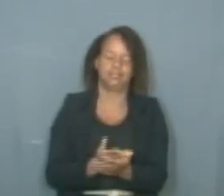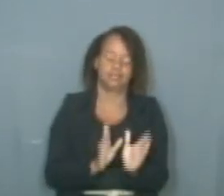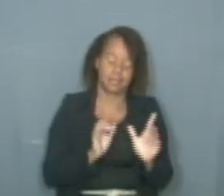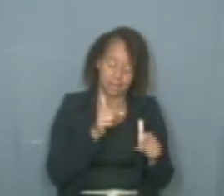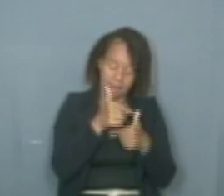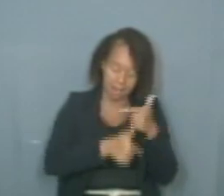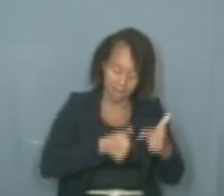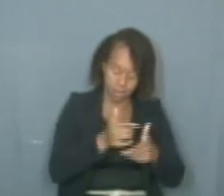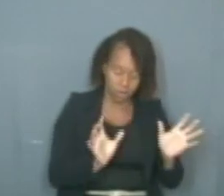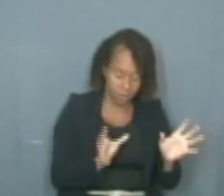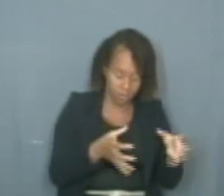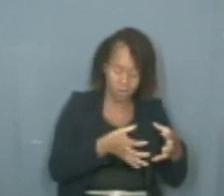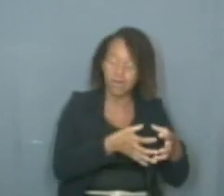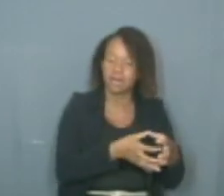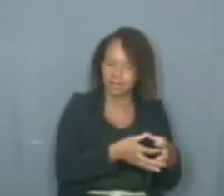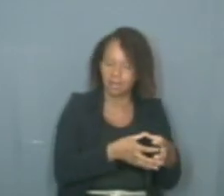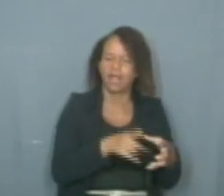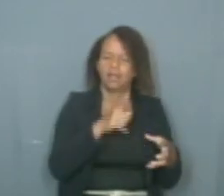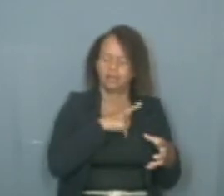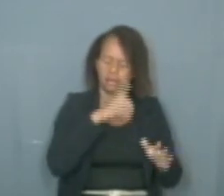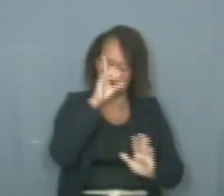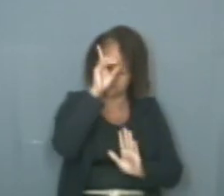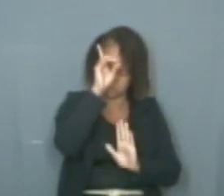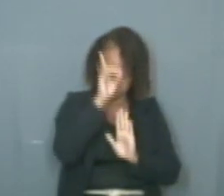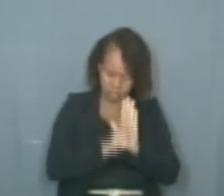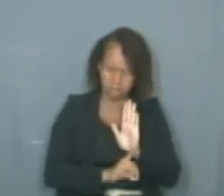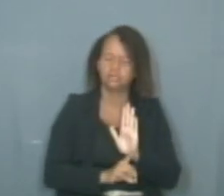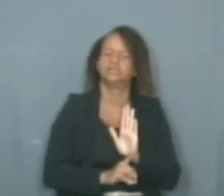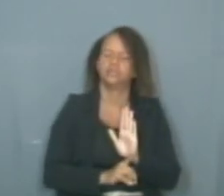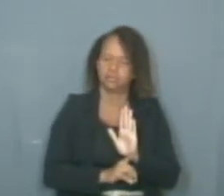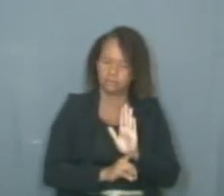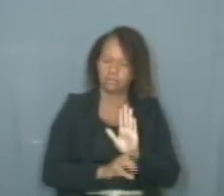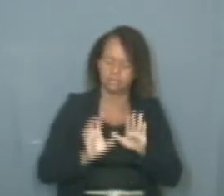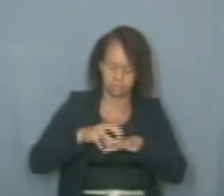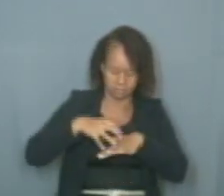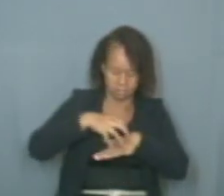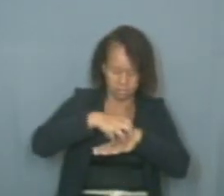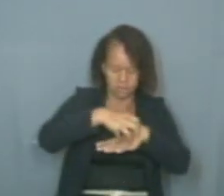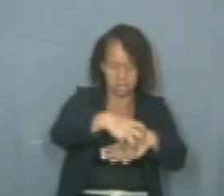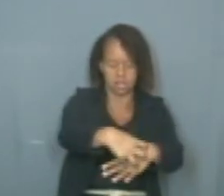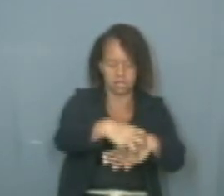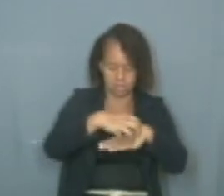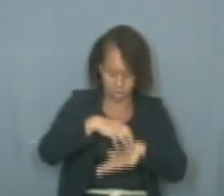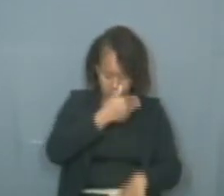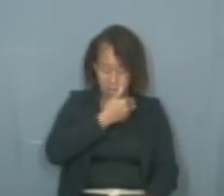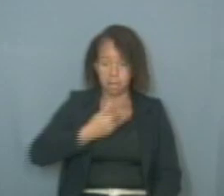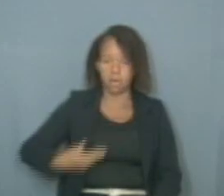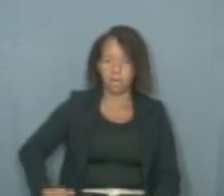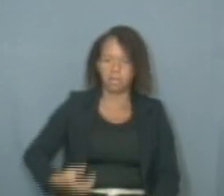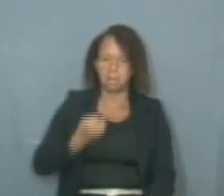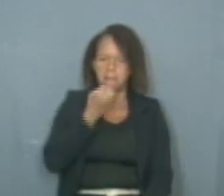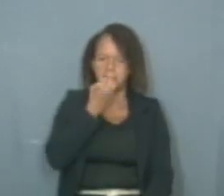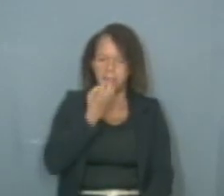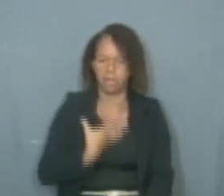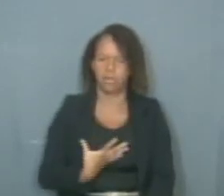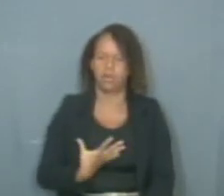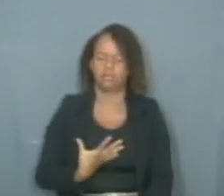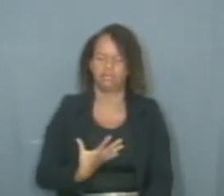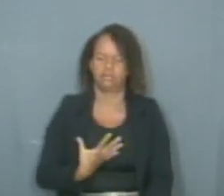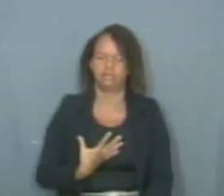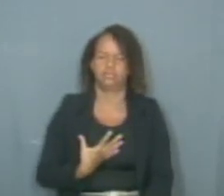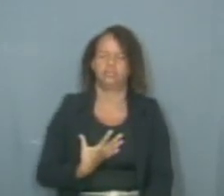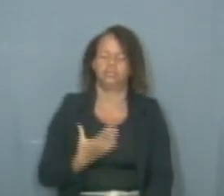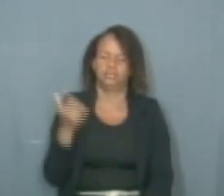classe trabalhadora tem direito a transporte público de qualidade,